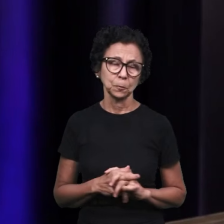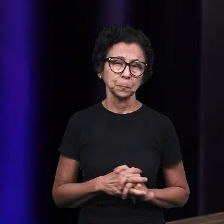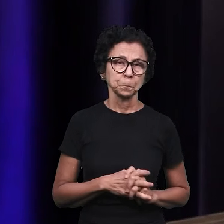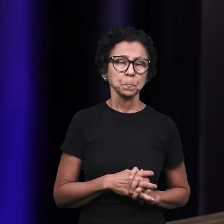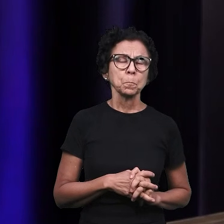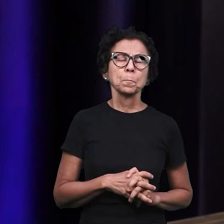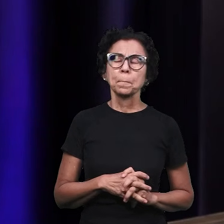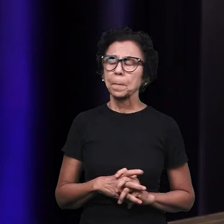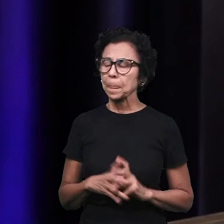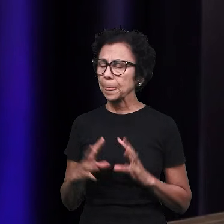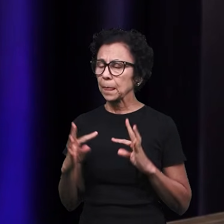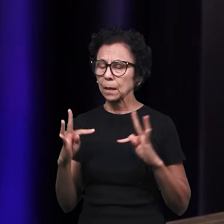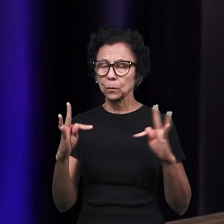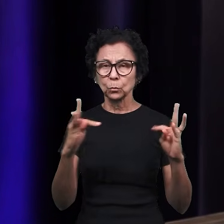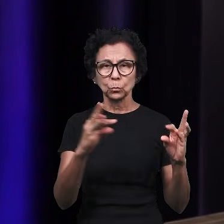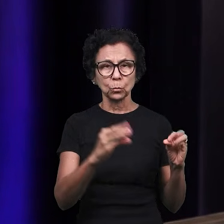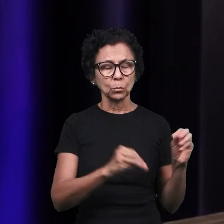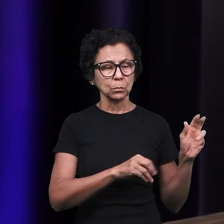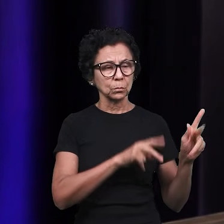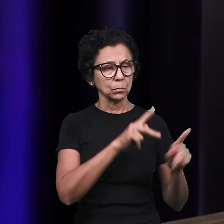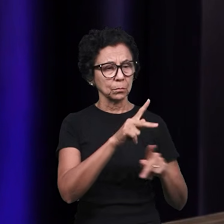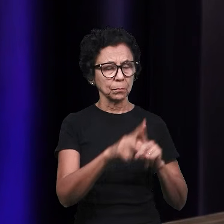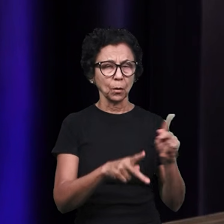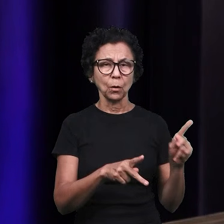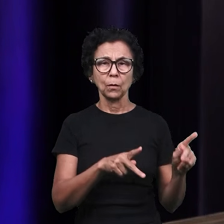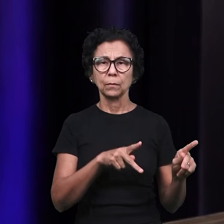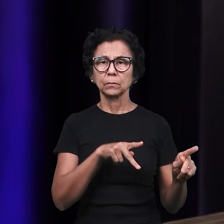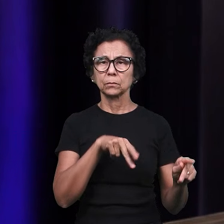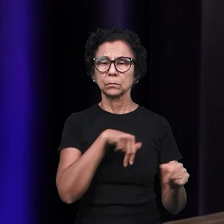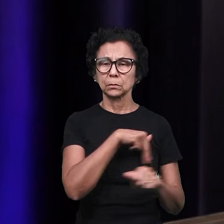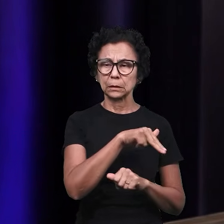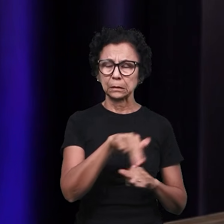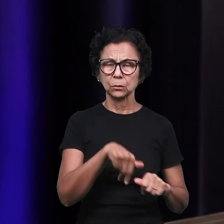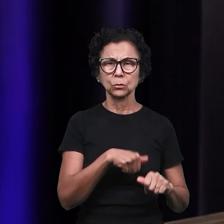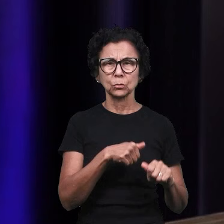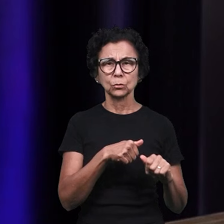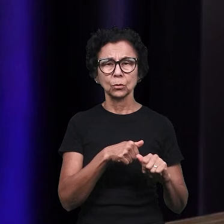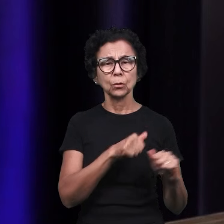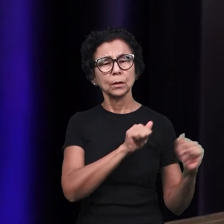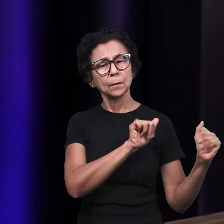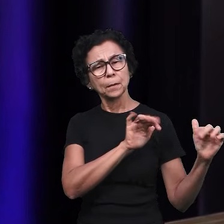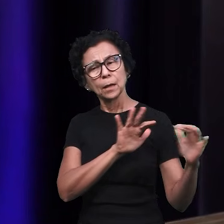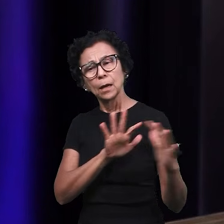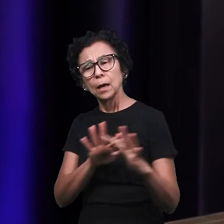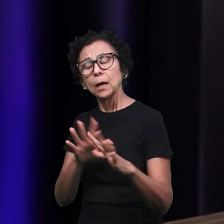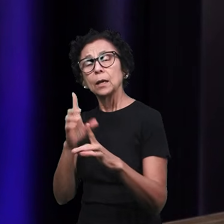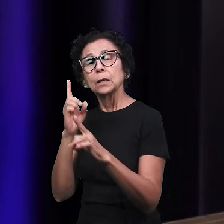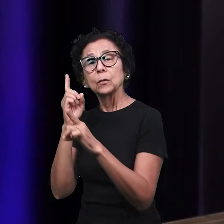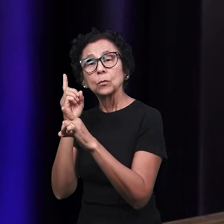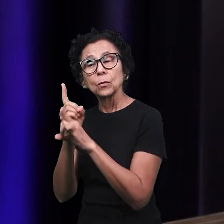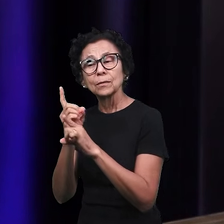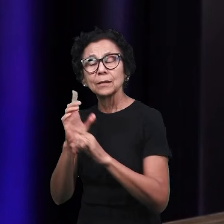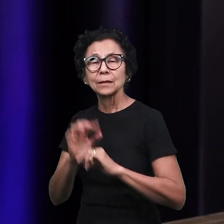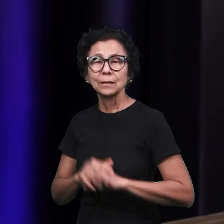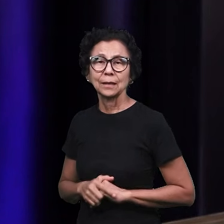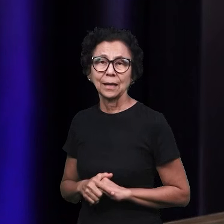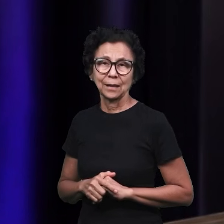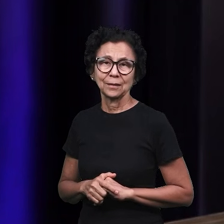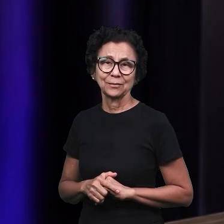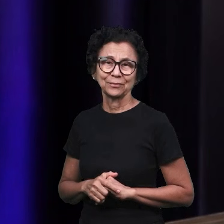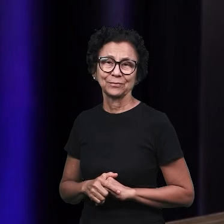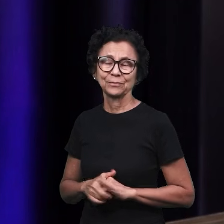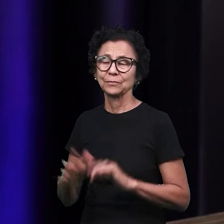o lugar onde todos aqueles que viriam a Jerusalém pudessem encontrar o dono